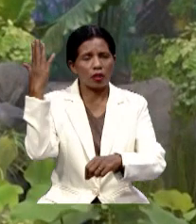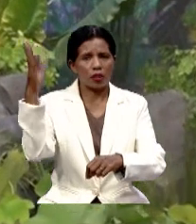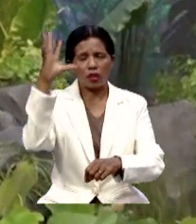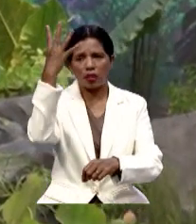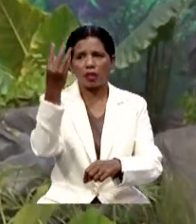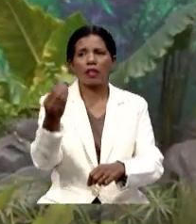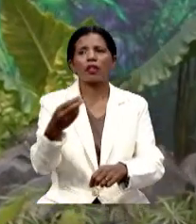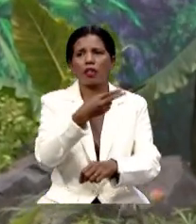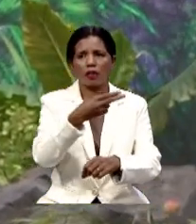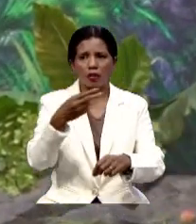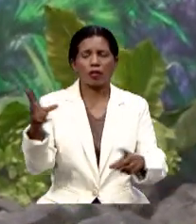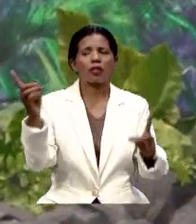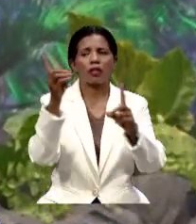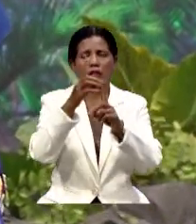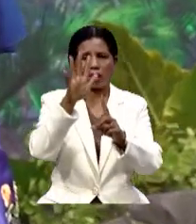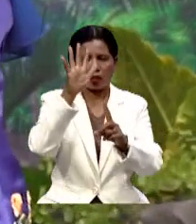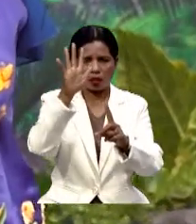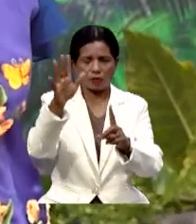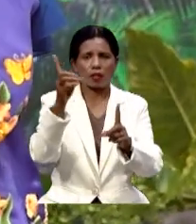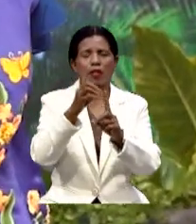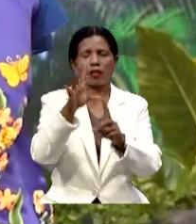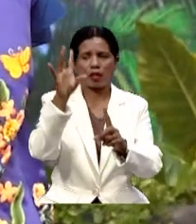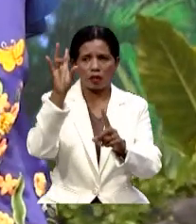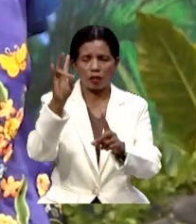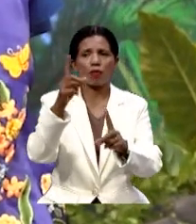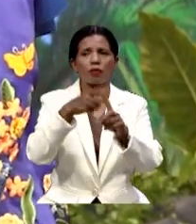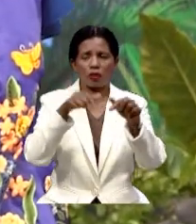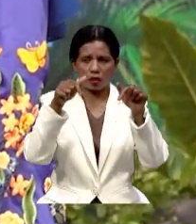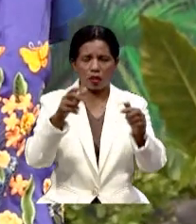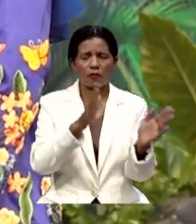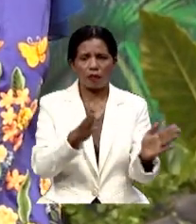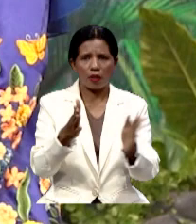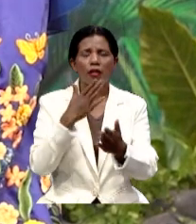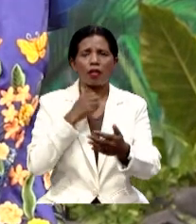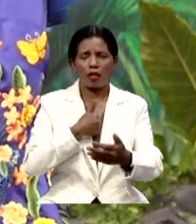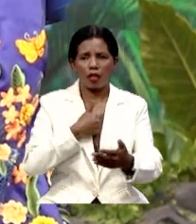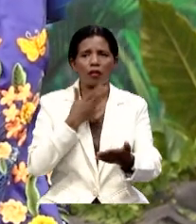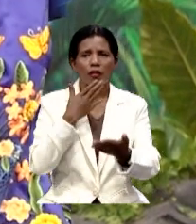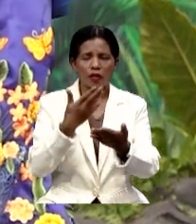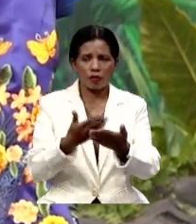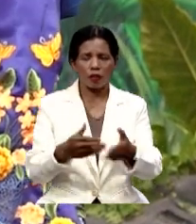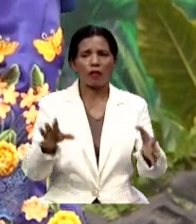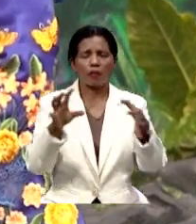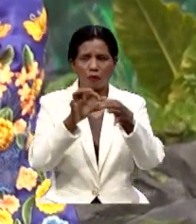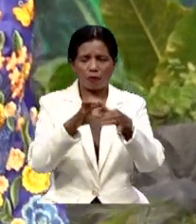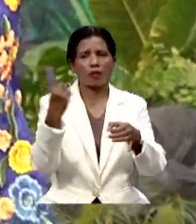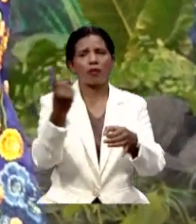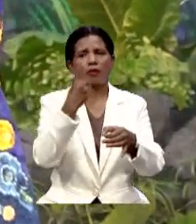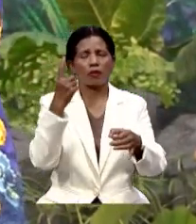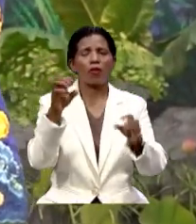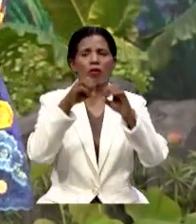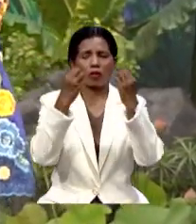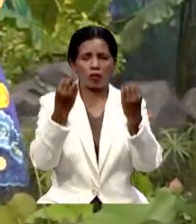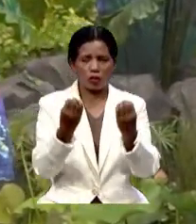Indonésia, hahu husi loron Lima to loron Walu, Fulane, hodi prepara an diaklutang, molok sai membro permanente ba